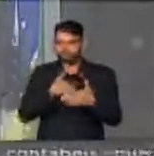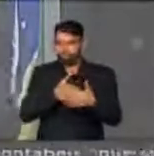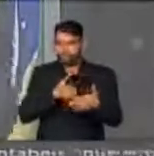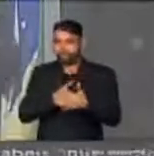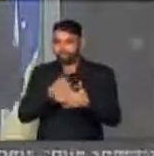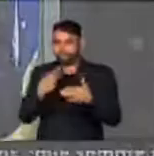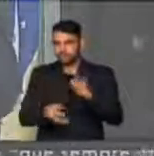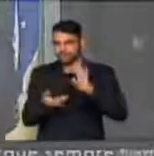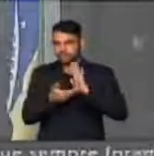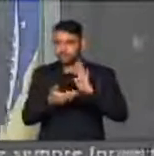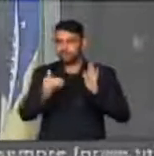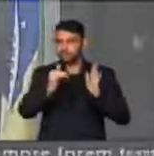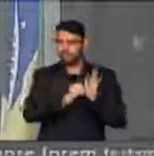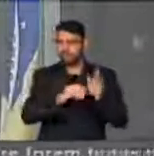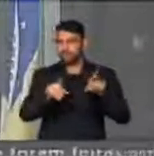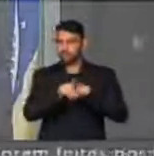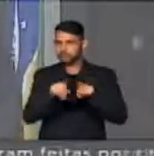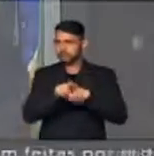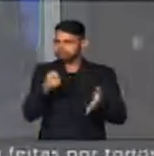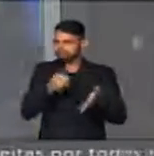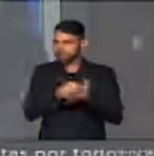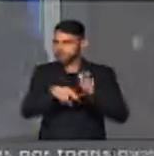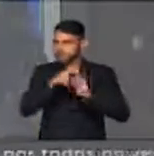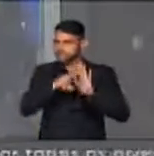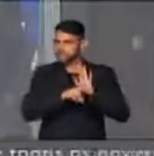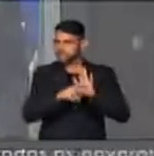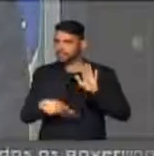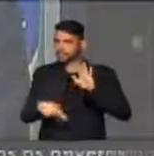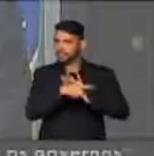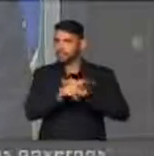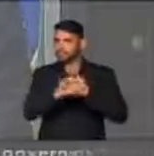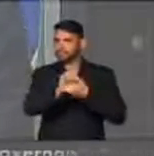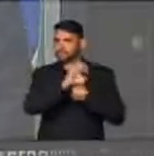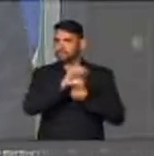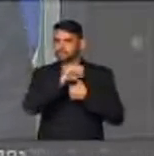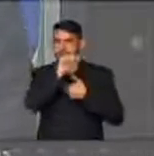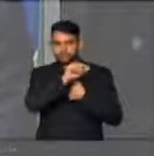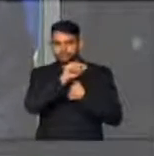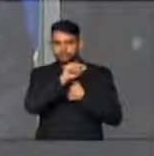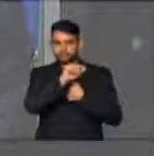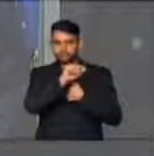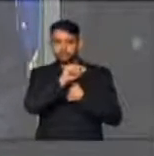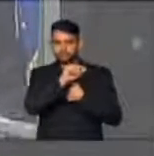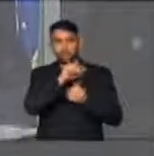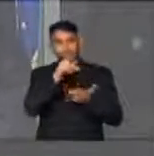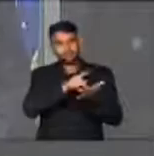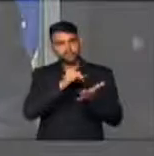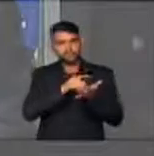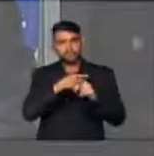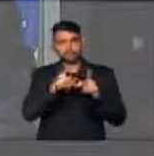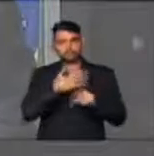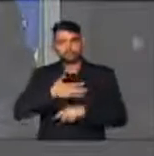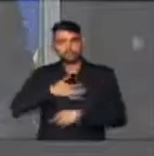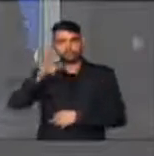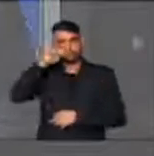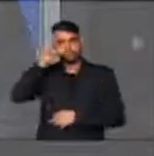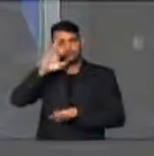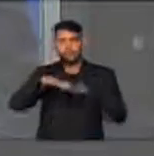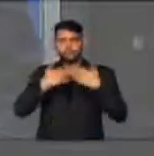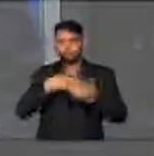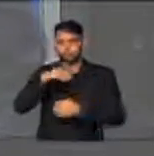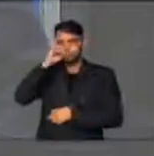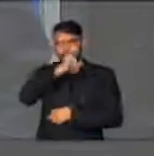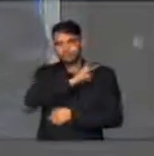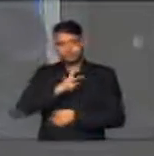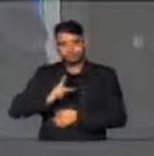parlamento deve e tem o propósito de impor ao executivo. Na realidade, eu queria lembrá-los até, viu,